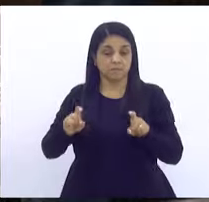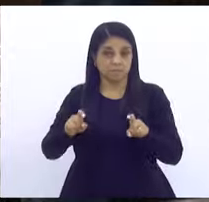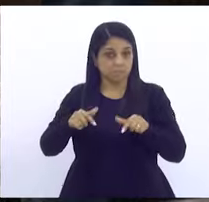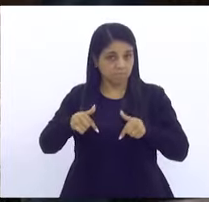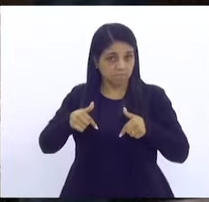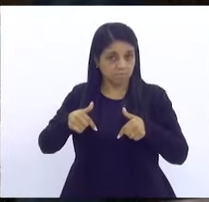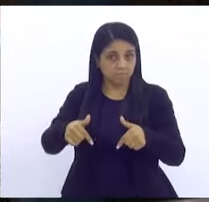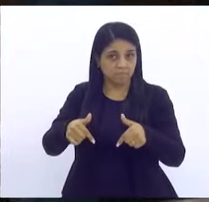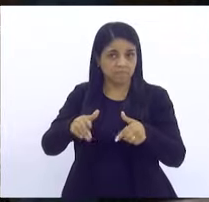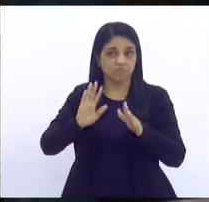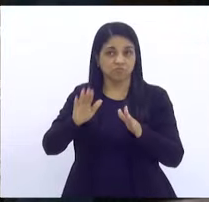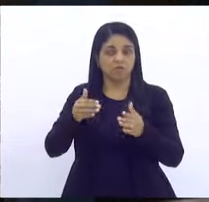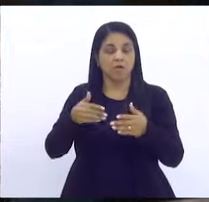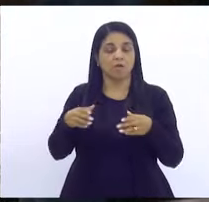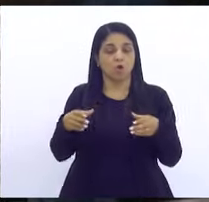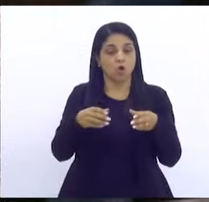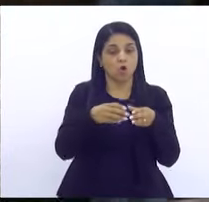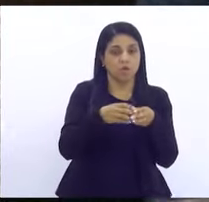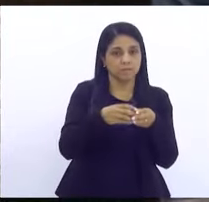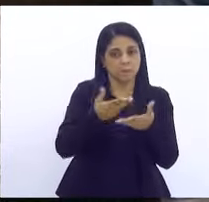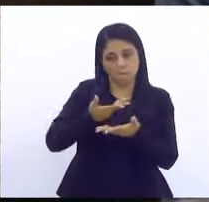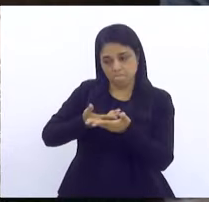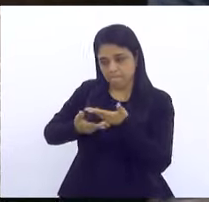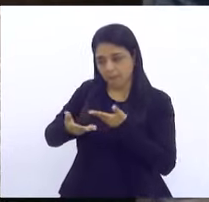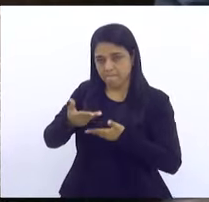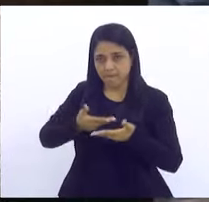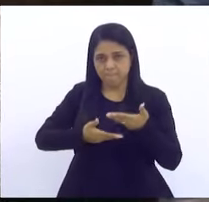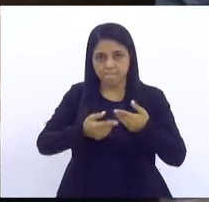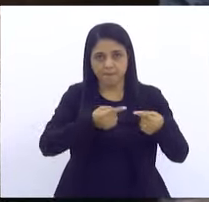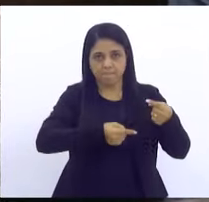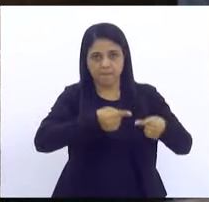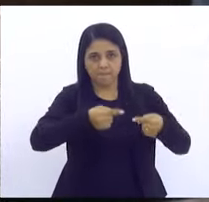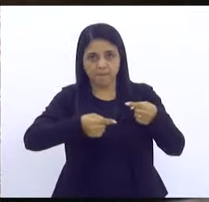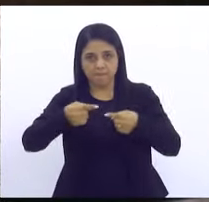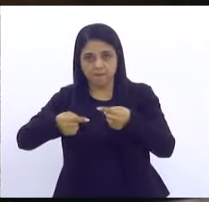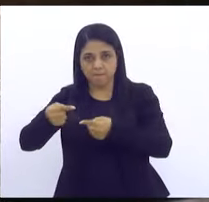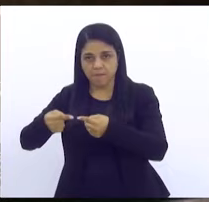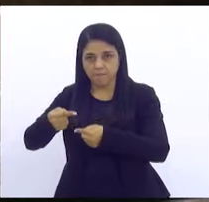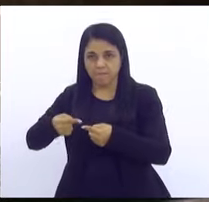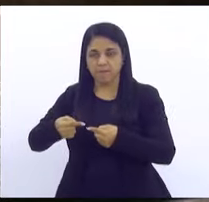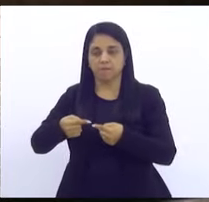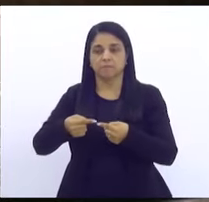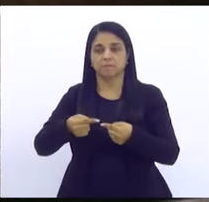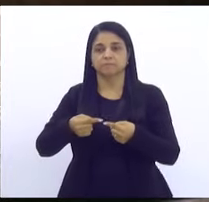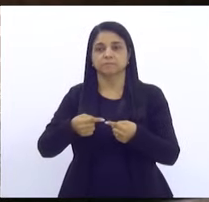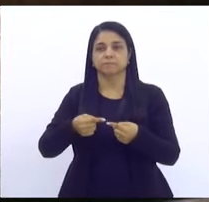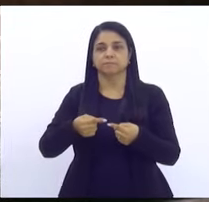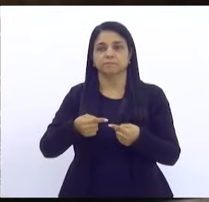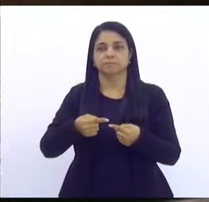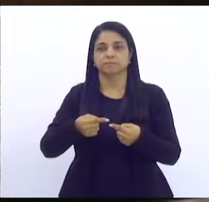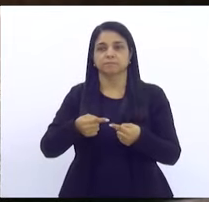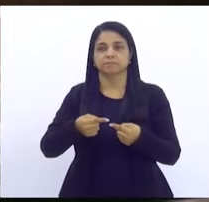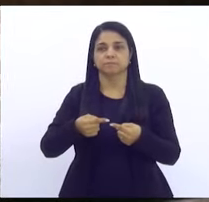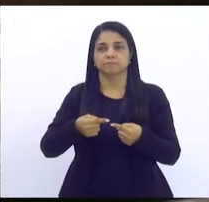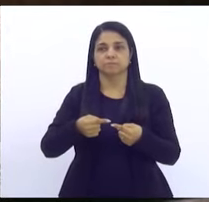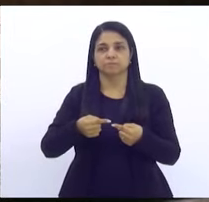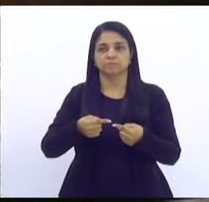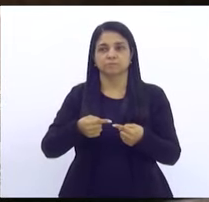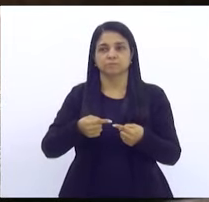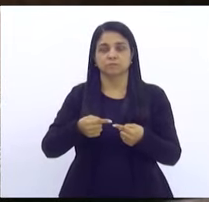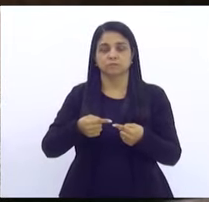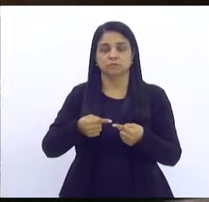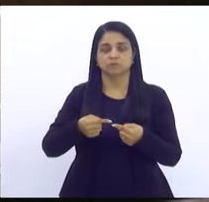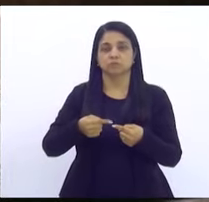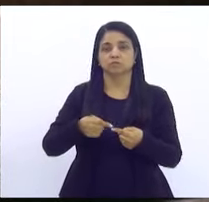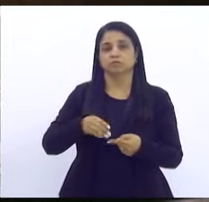por diversas comissões dessa casa, que dialoga com outro objeto, que são os blocos